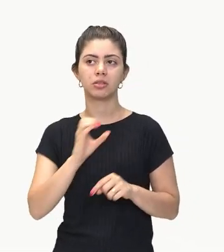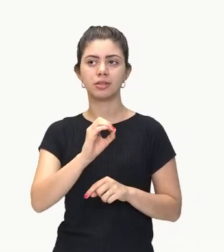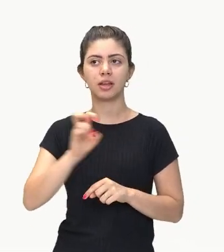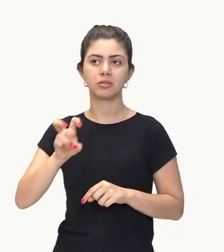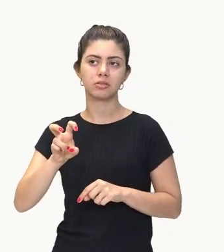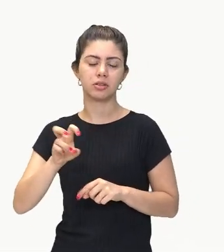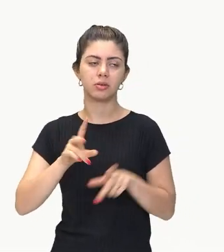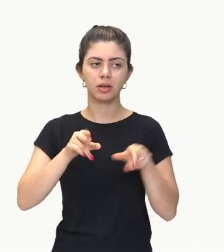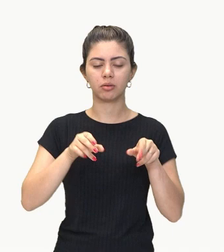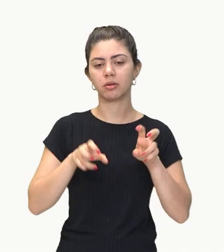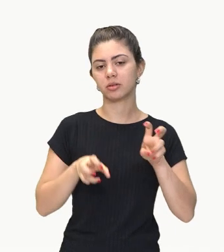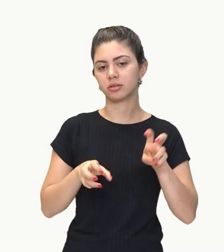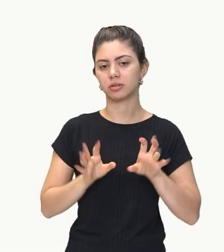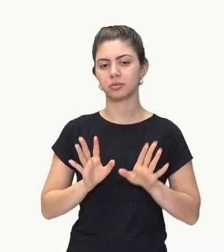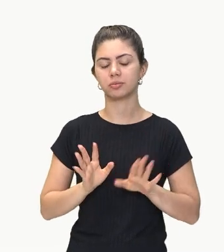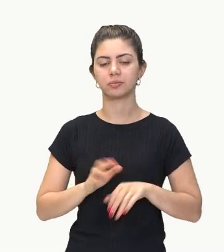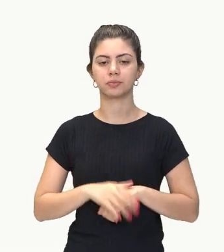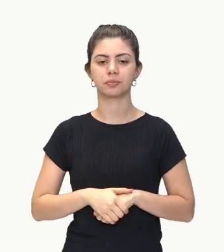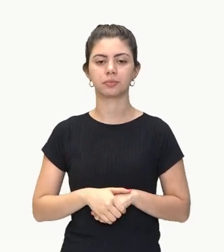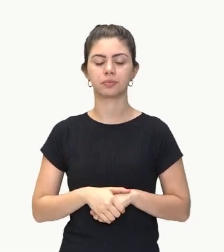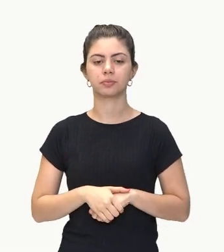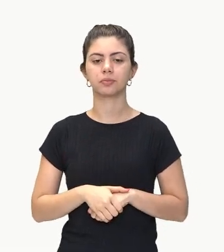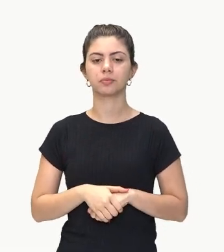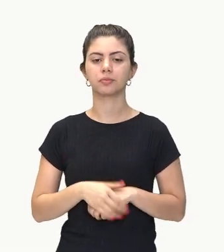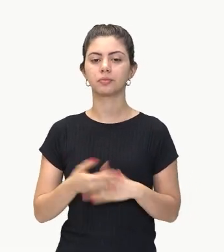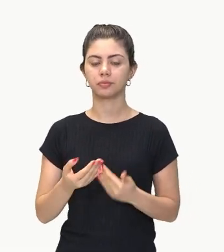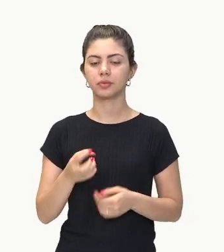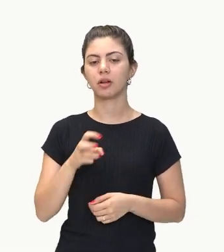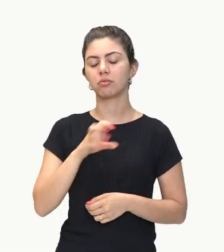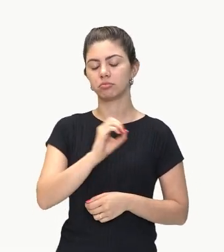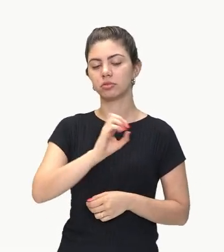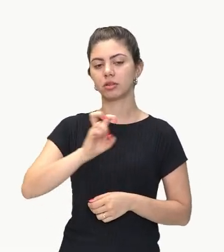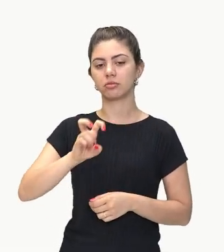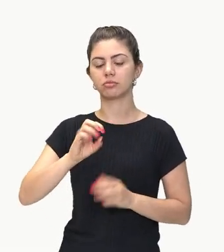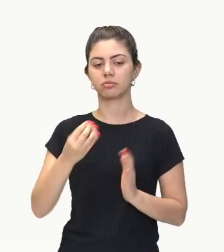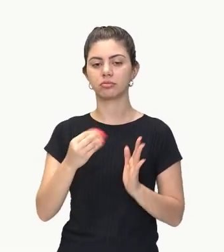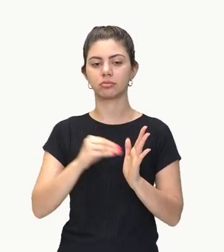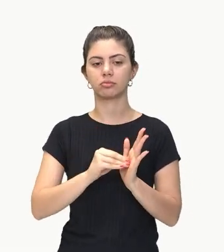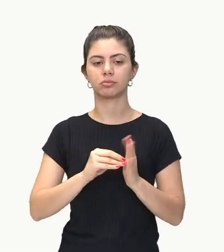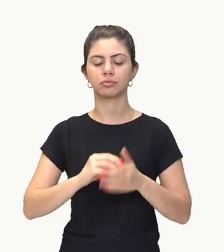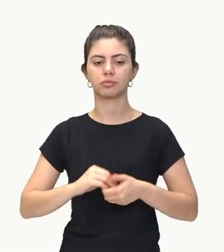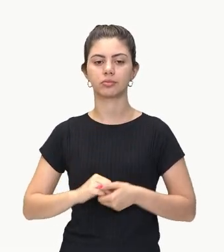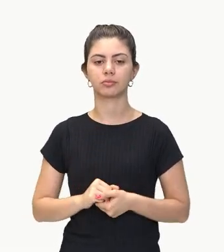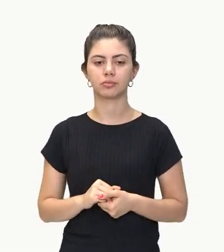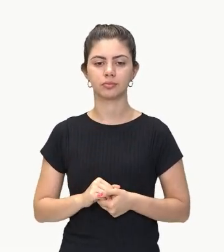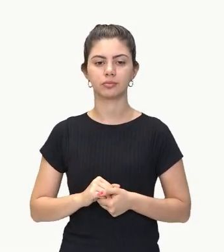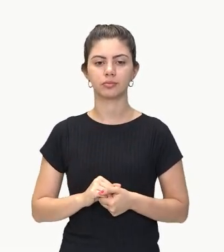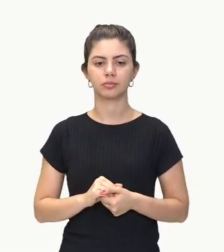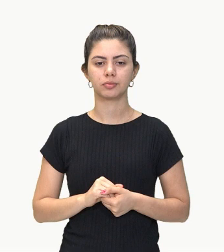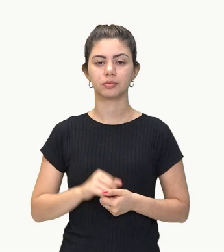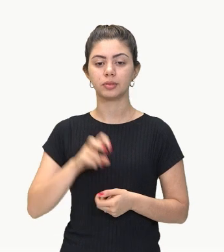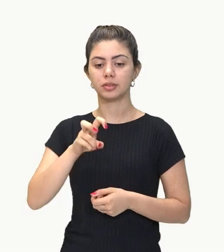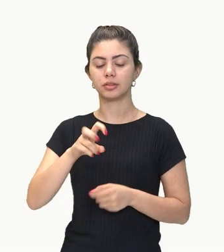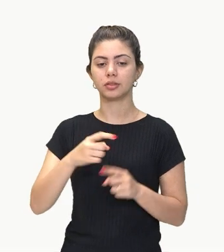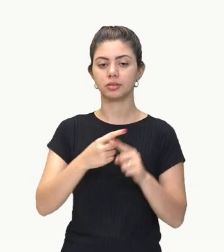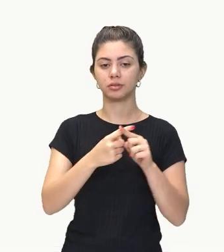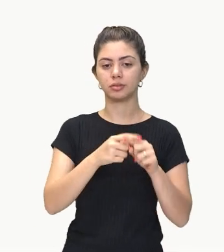que 5, tá? Se eu não considerar a vírgula. Então, 5 vezes